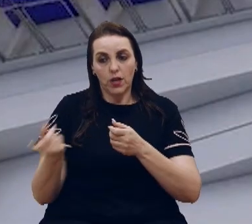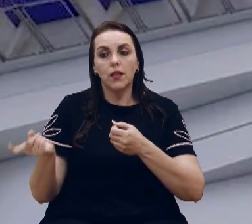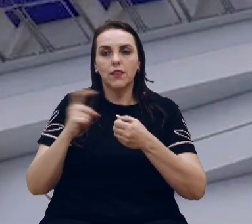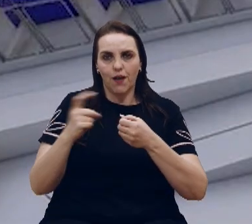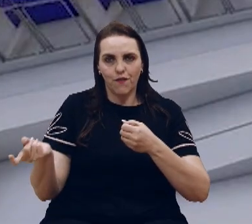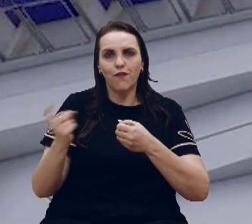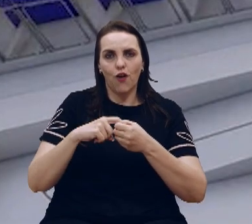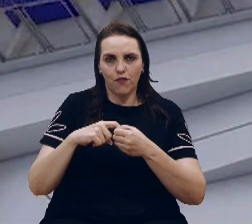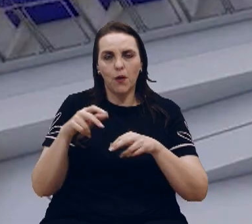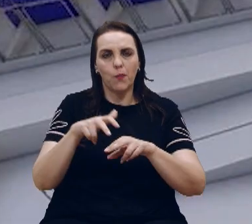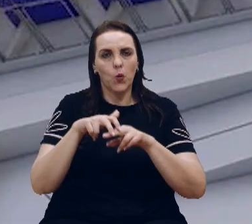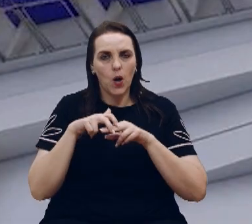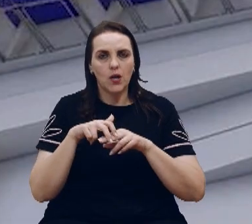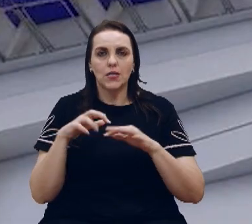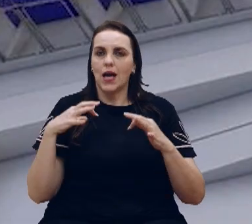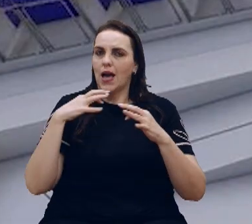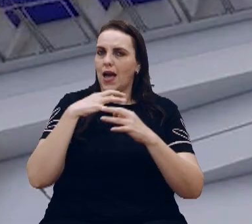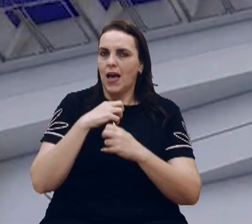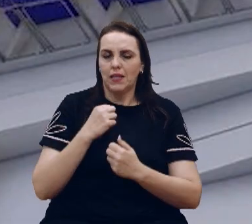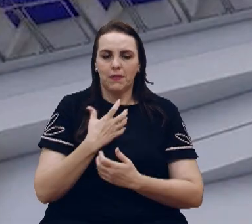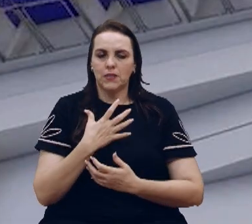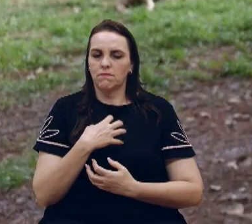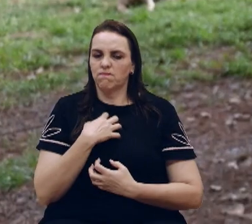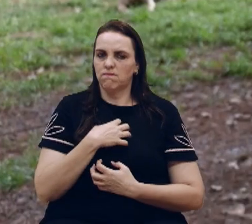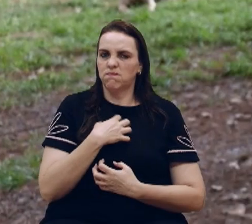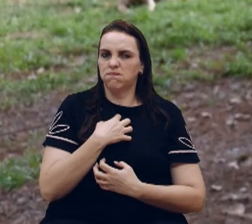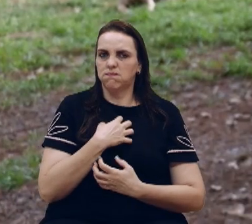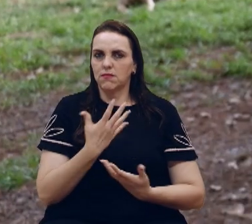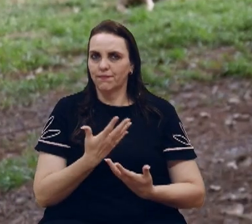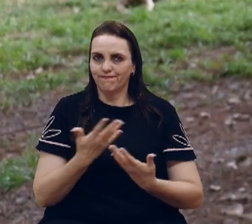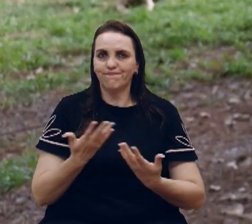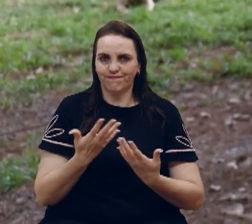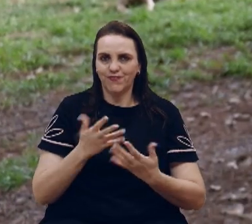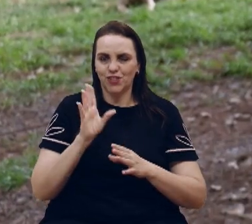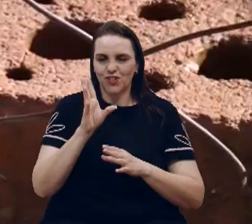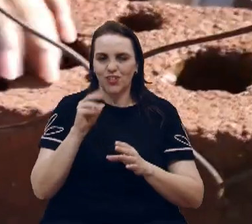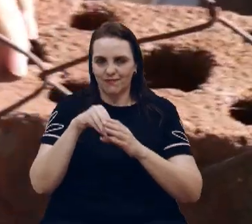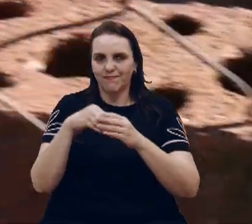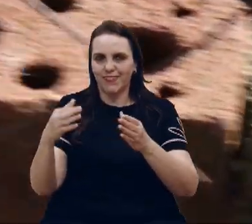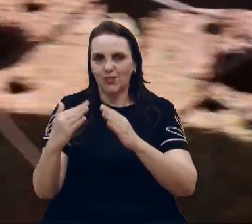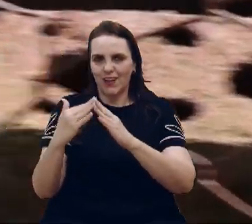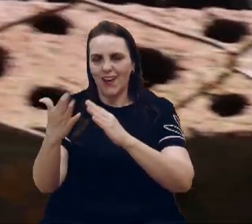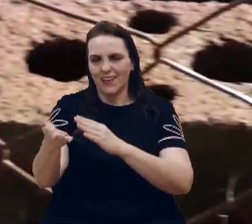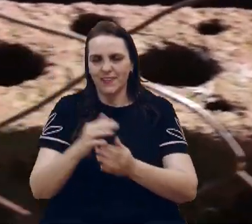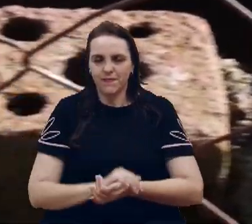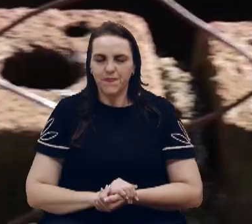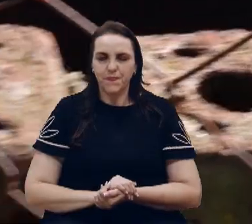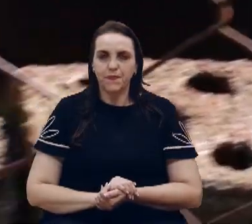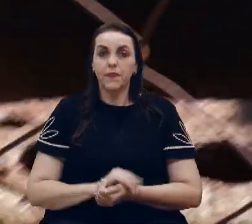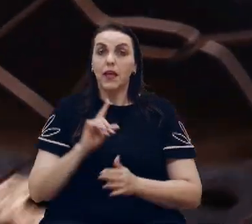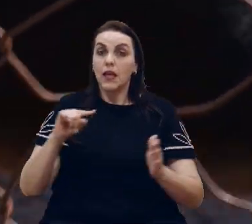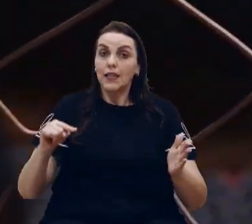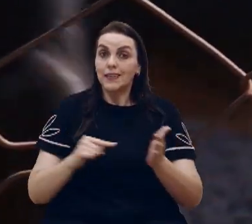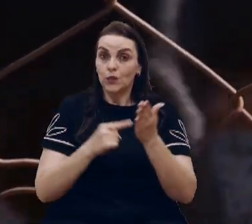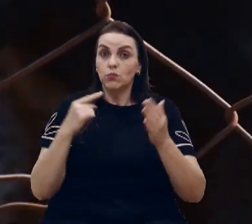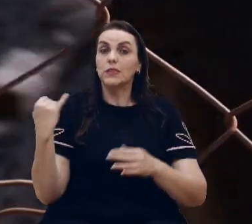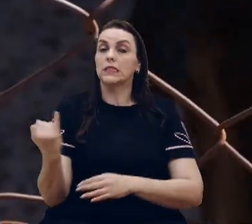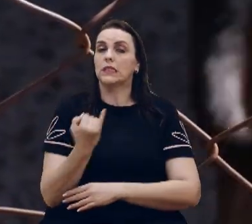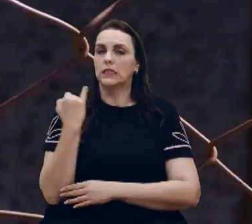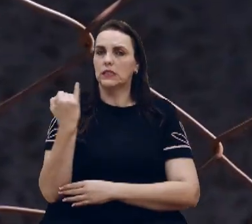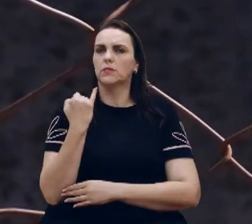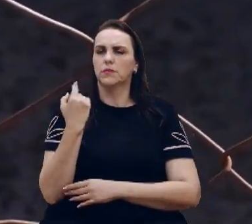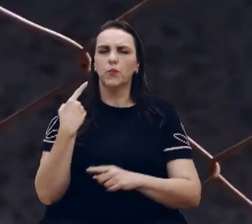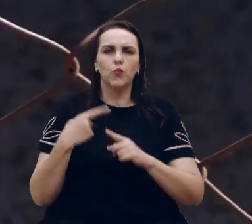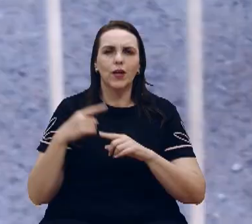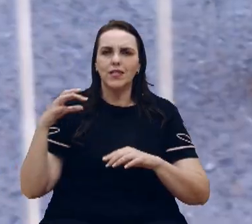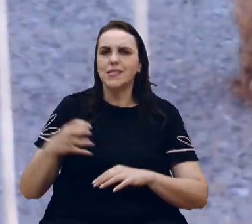por causa disso, por animais que não se dão bem com os que já estão na casa, na residência. O ato da denúncia é muito importante, pois salva